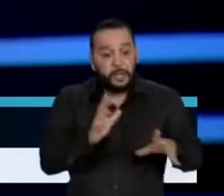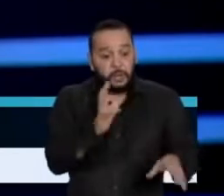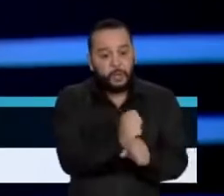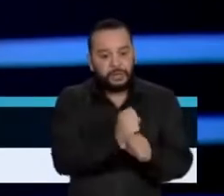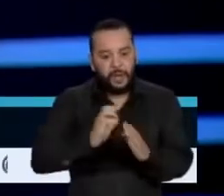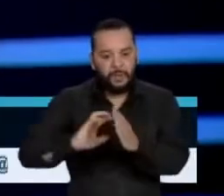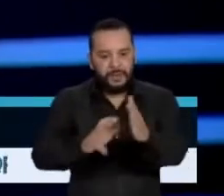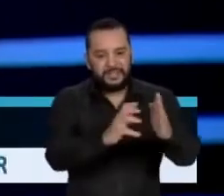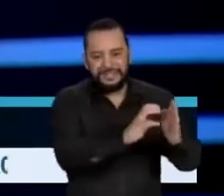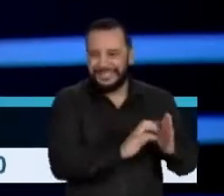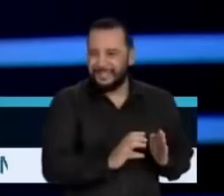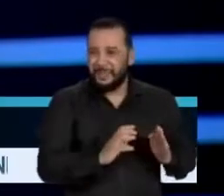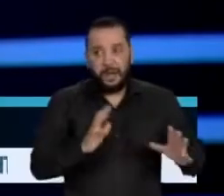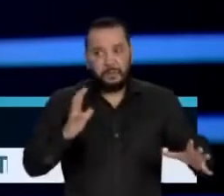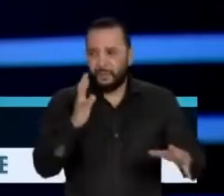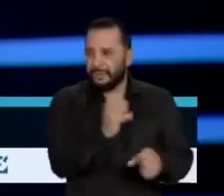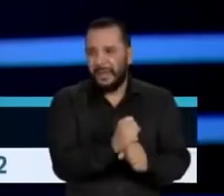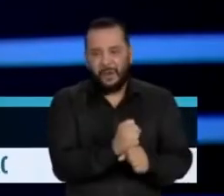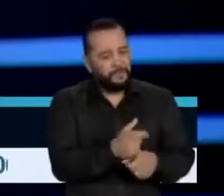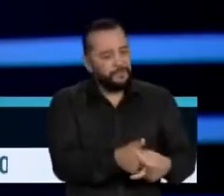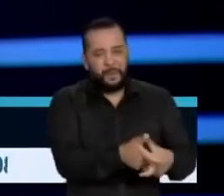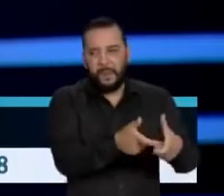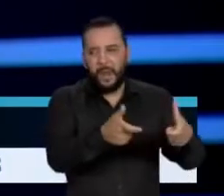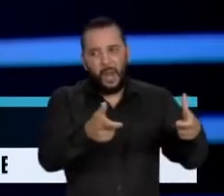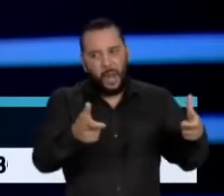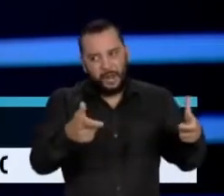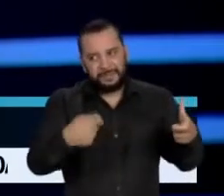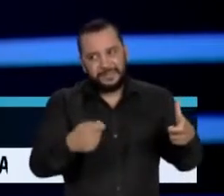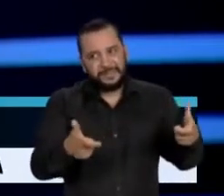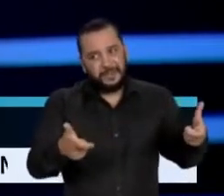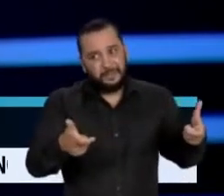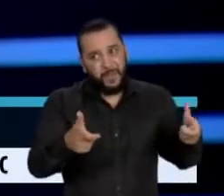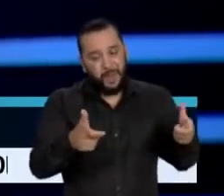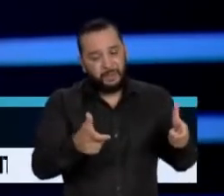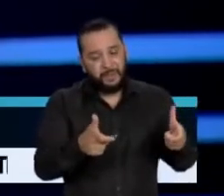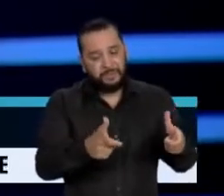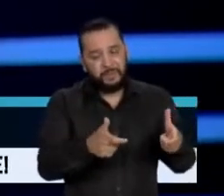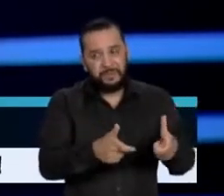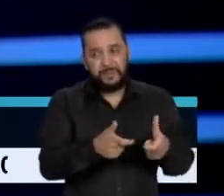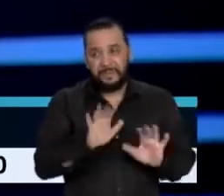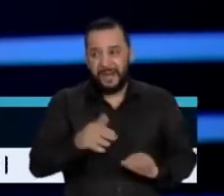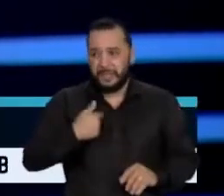do turma mais não me parece que você individualizar a questão vai resolver o problema